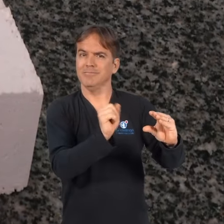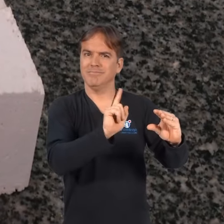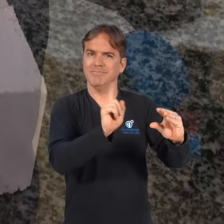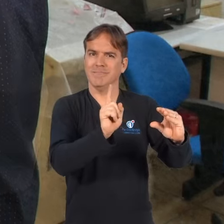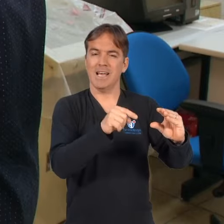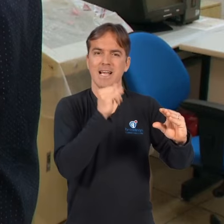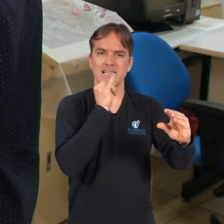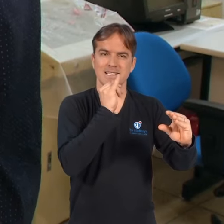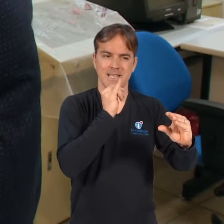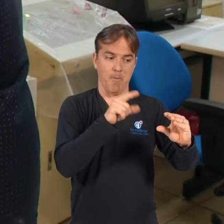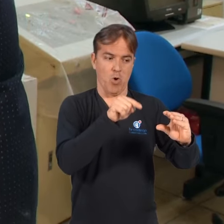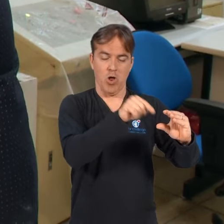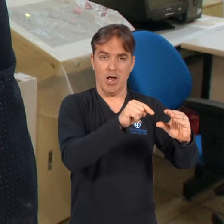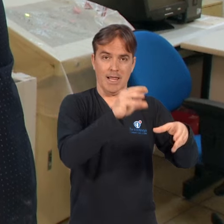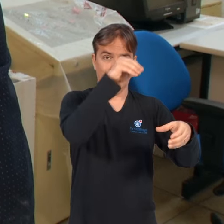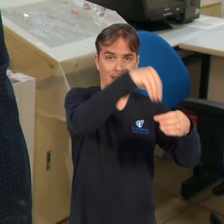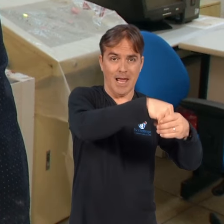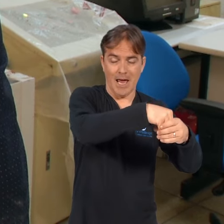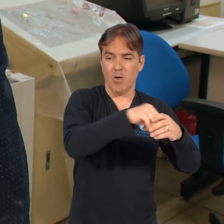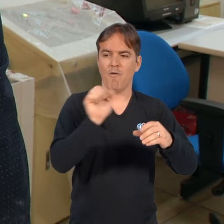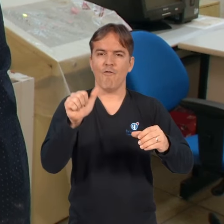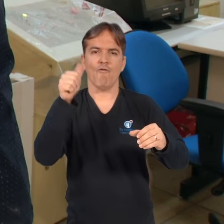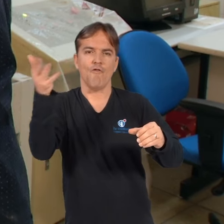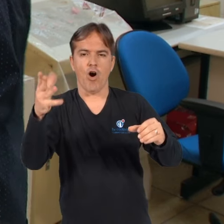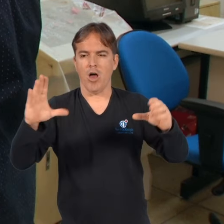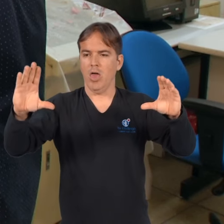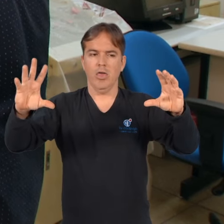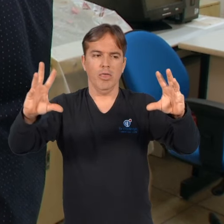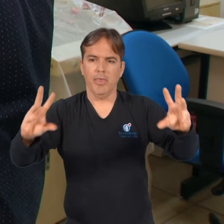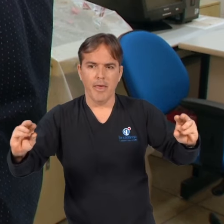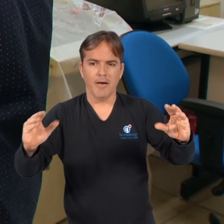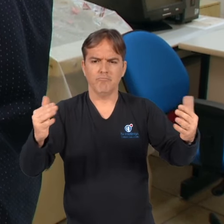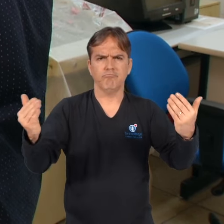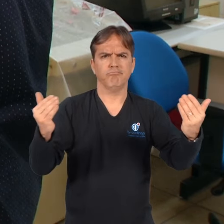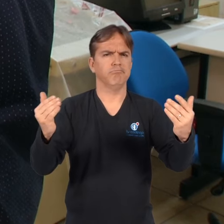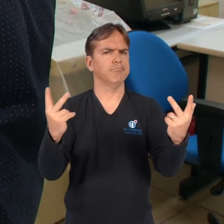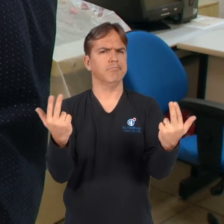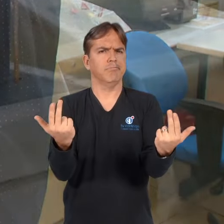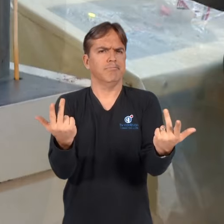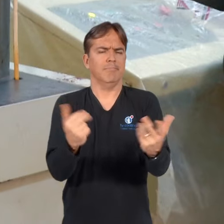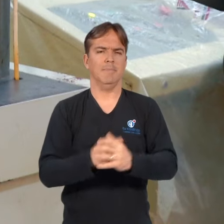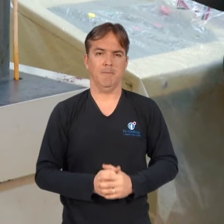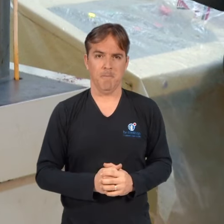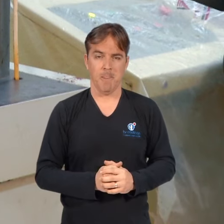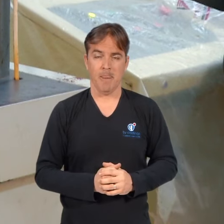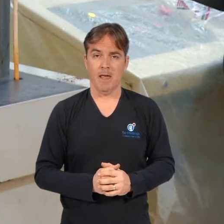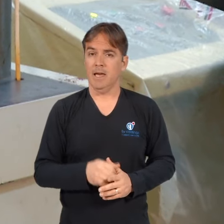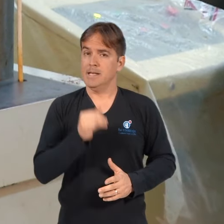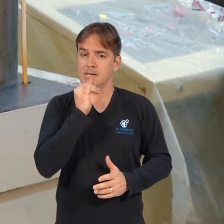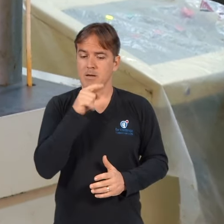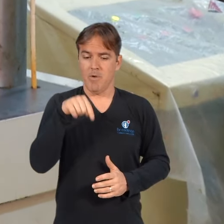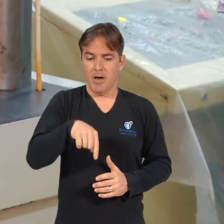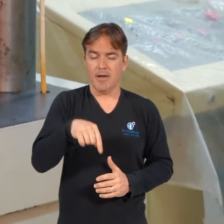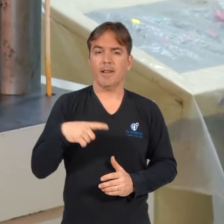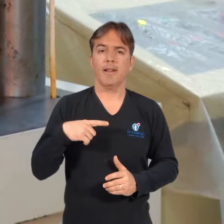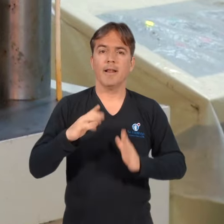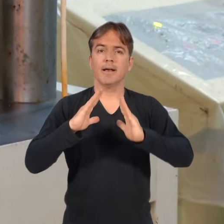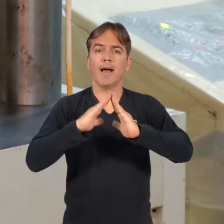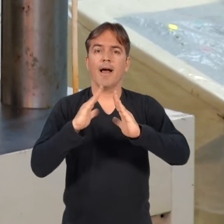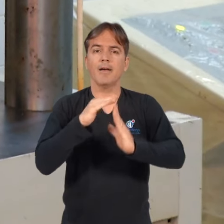comparamos o material que foi exposto em ambiente interno com o material exposto em ambiente externo. A gente vê o sistema Minha Casa Minha Vida aqui na região muito sendo